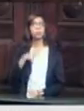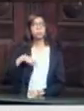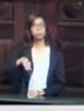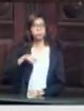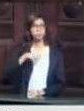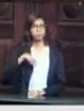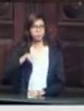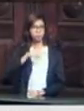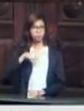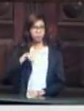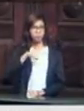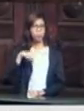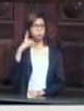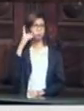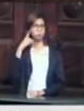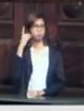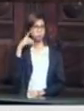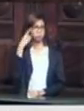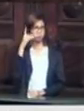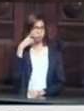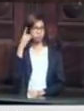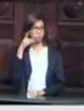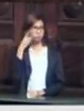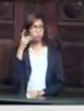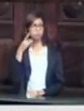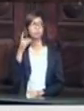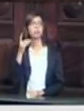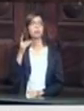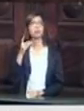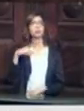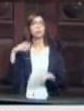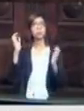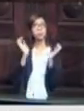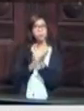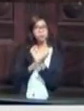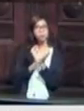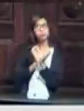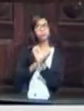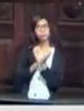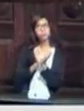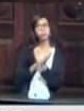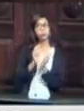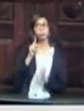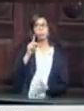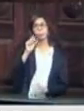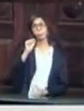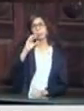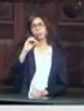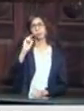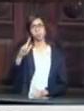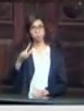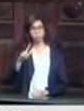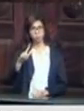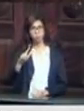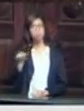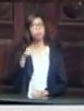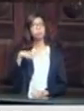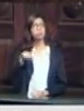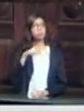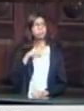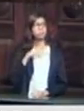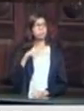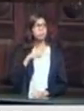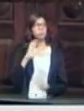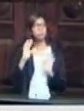Nós, parlamentares da bancada do Partido Socialismo e Liberdade, do PSOL, temos há